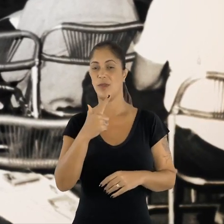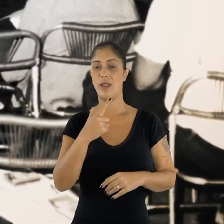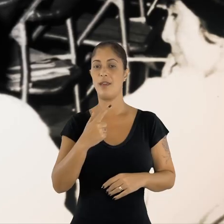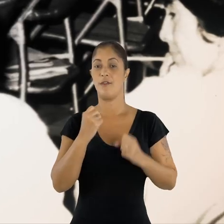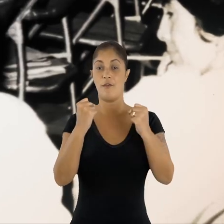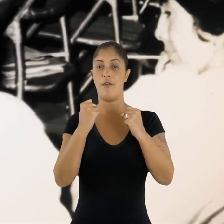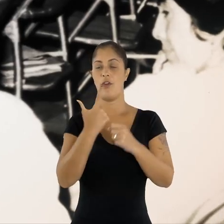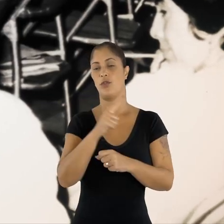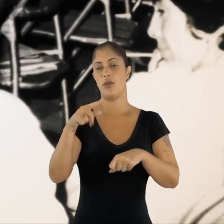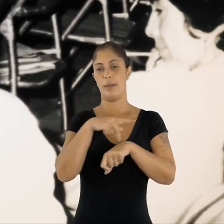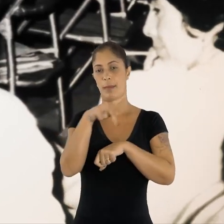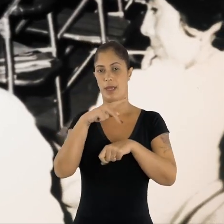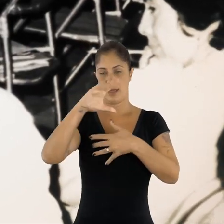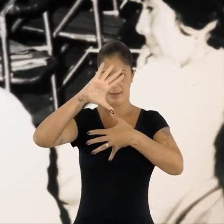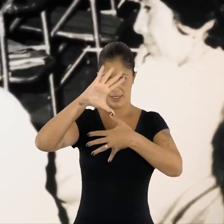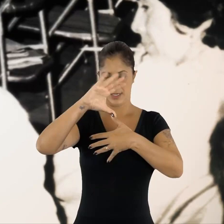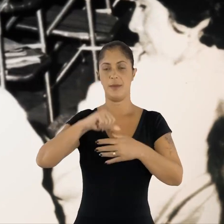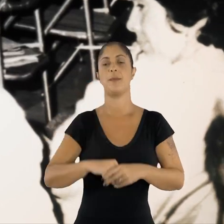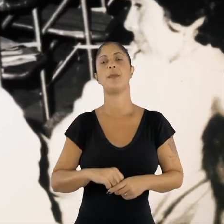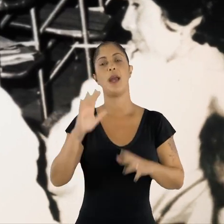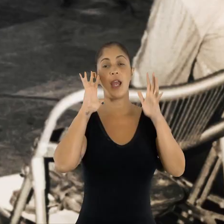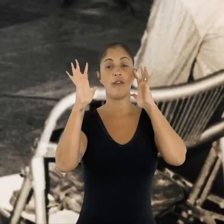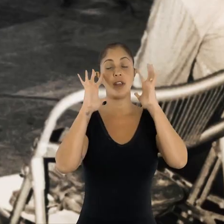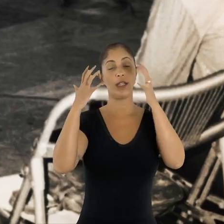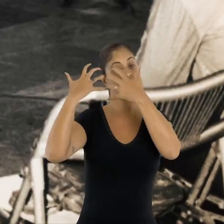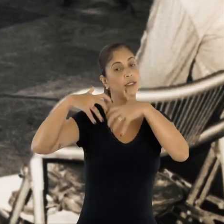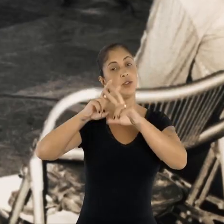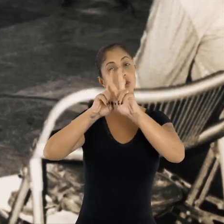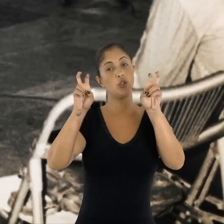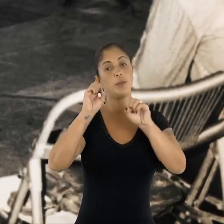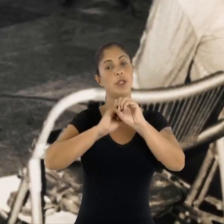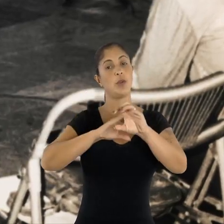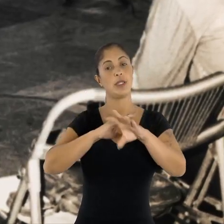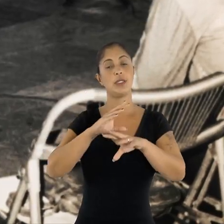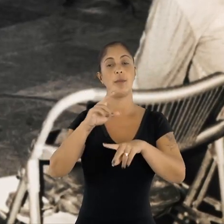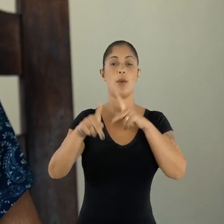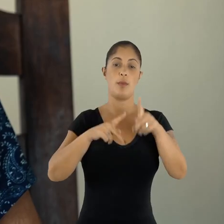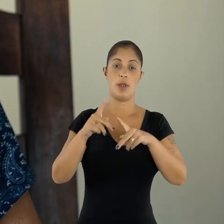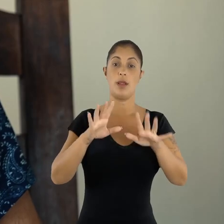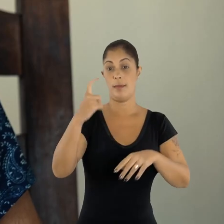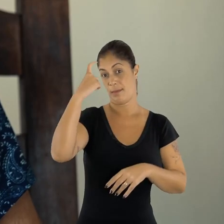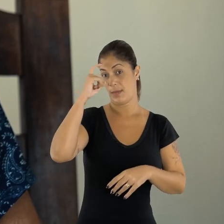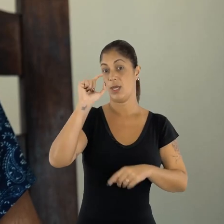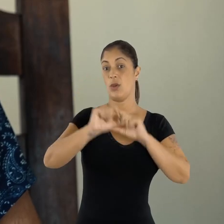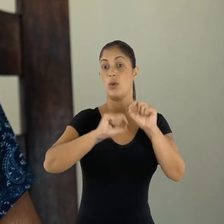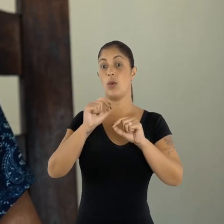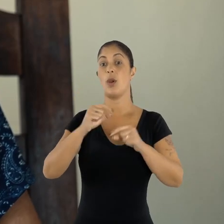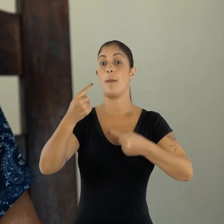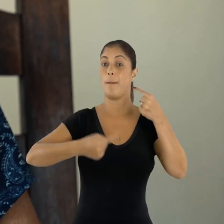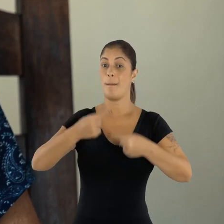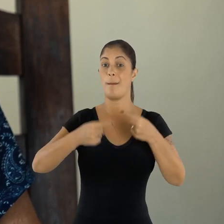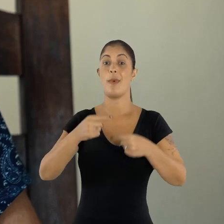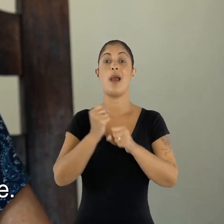presença forte como tinha em outros países da América Latina e dessa reflexão sobre a educação popular. Há quem pense que Cuba é um monolito